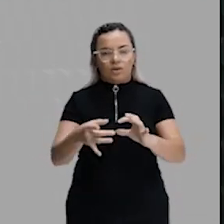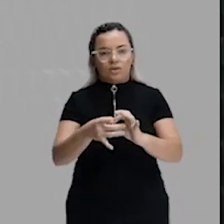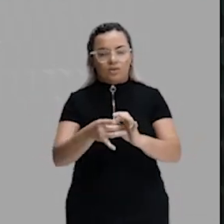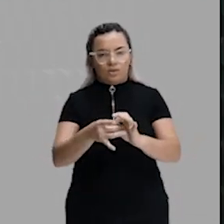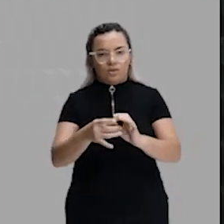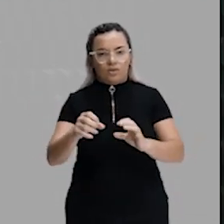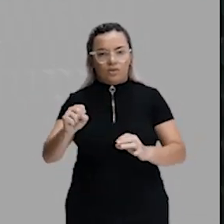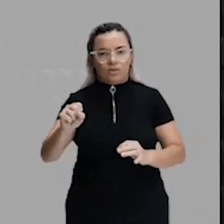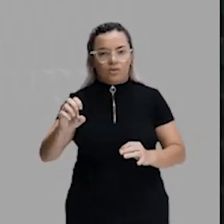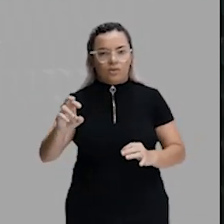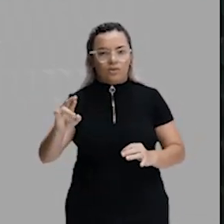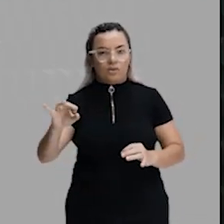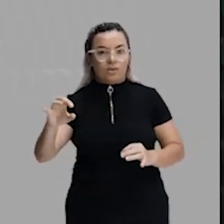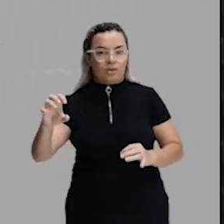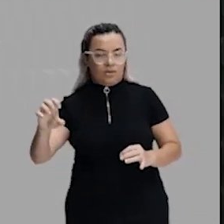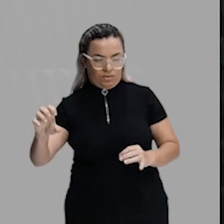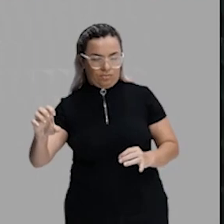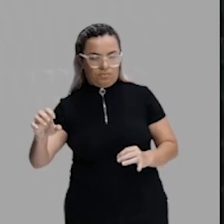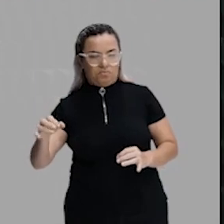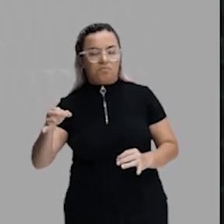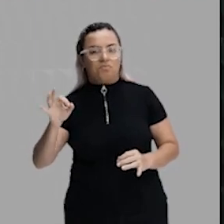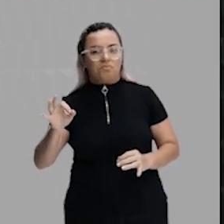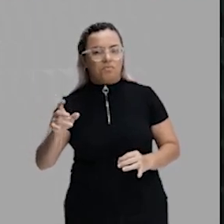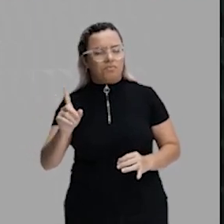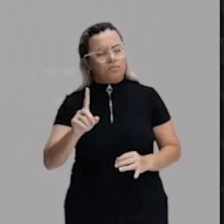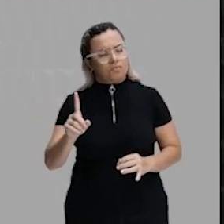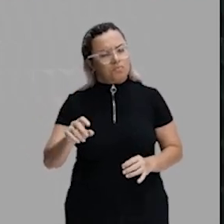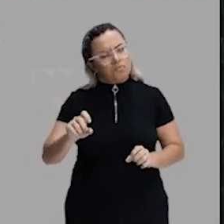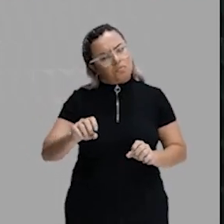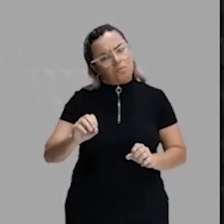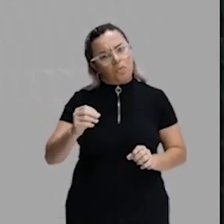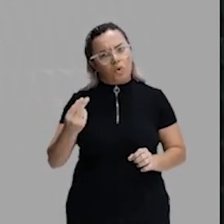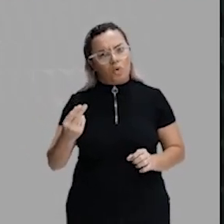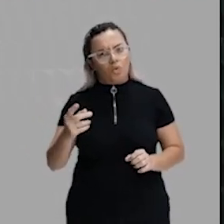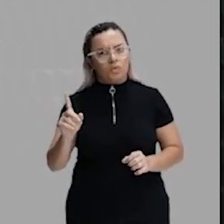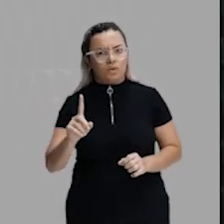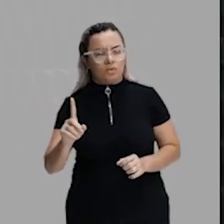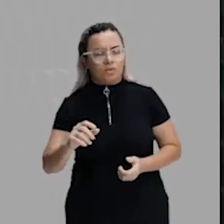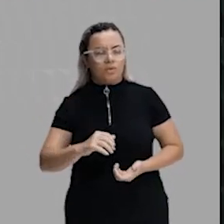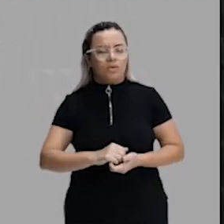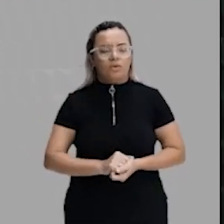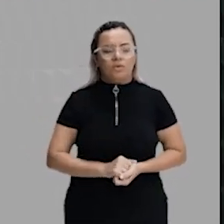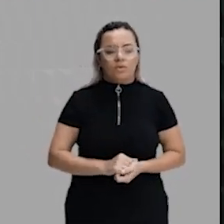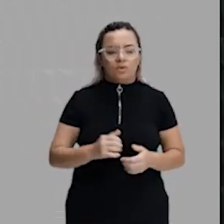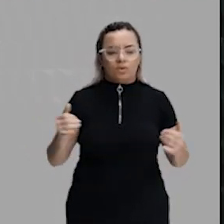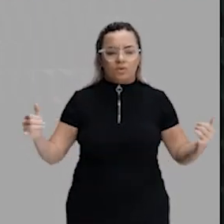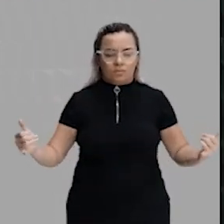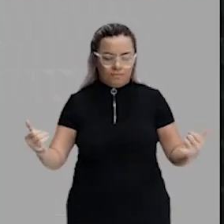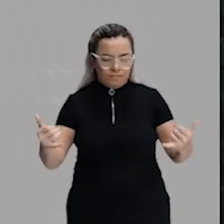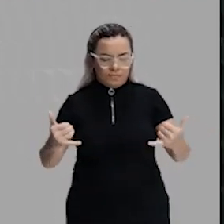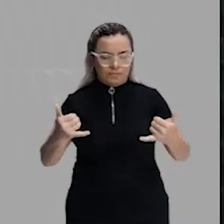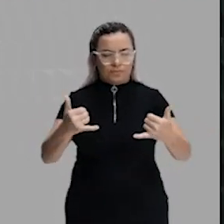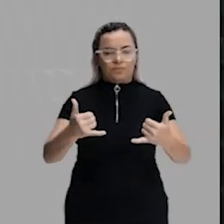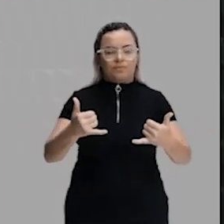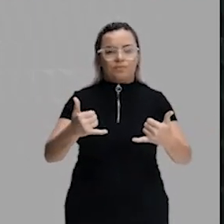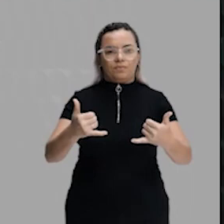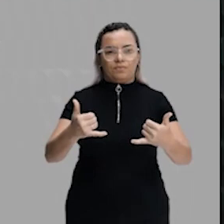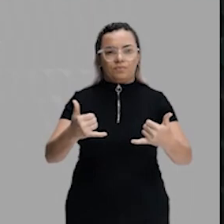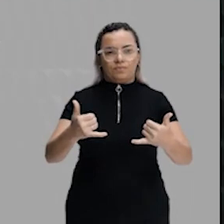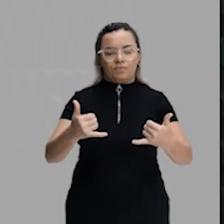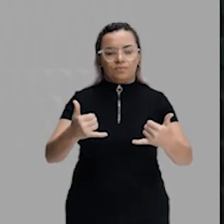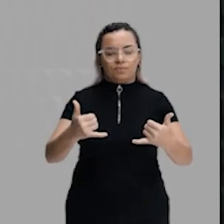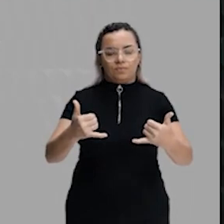que vai determinar de fato que esses dispositivos eles estejam associados em série vai